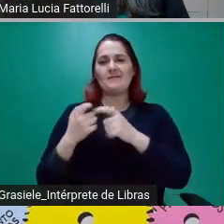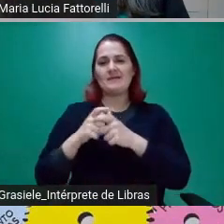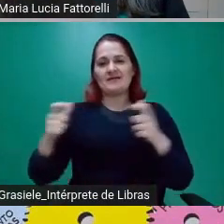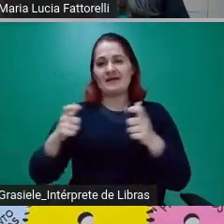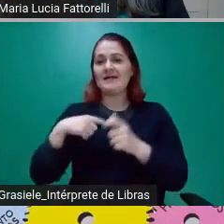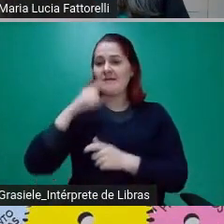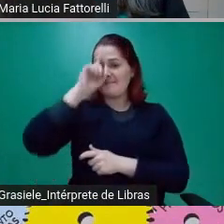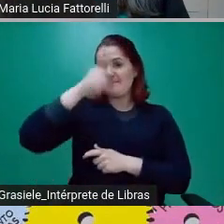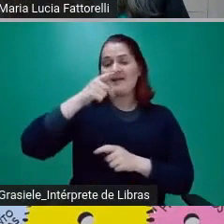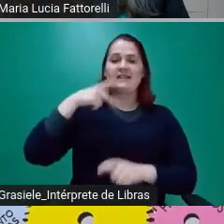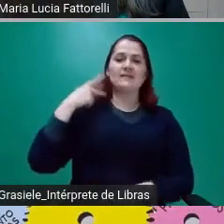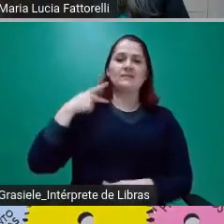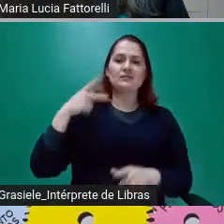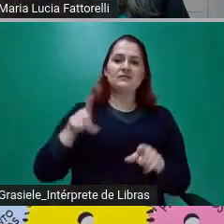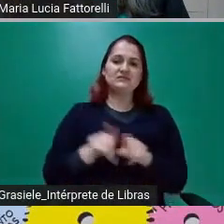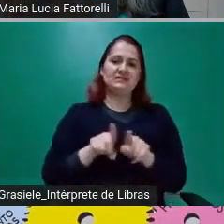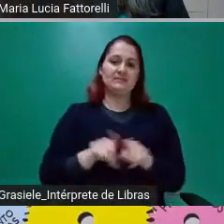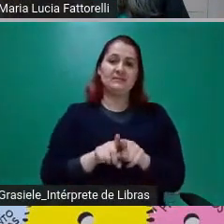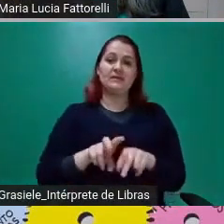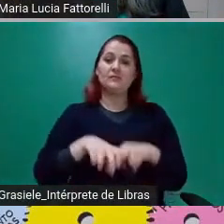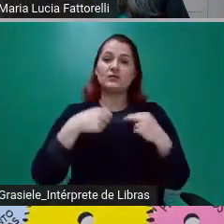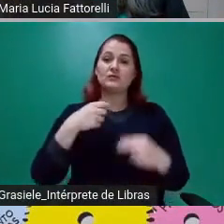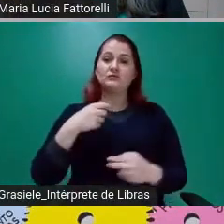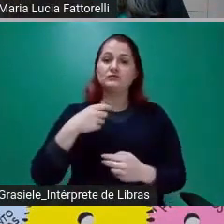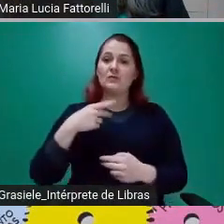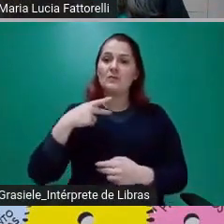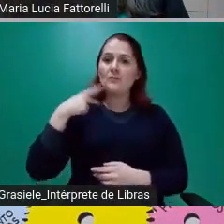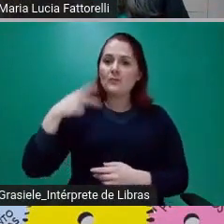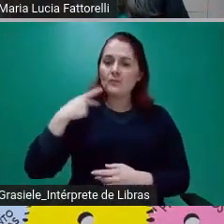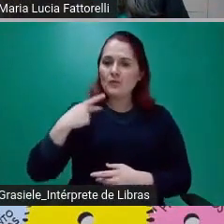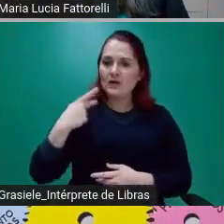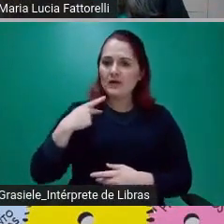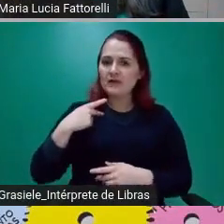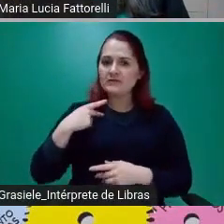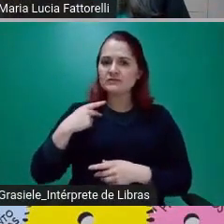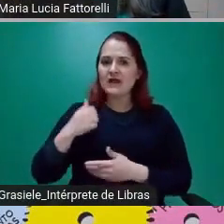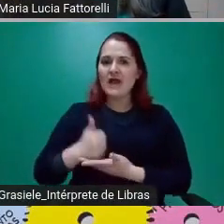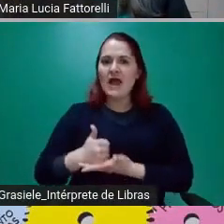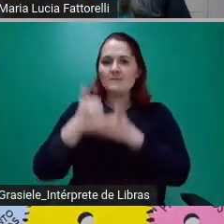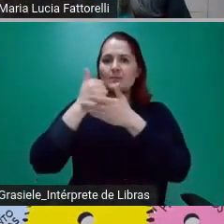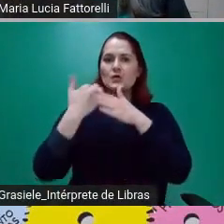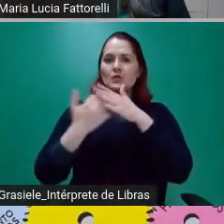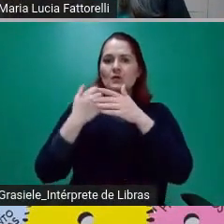ideologia política não é favorável ao conjunto da classe trabalhadora, né?